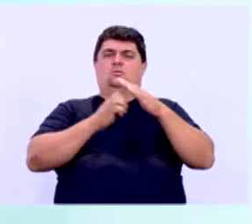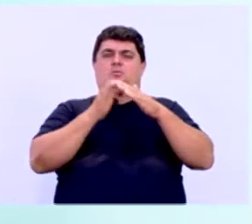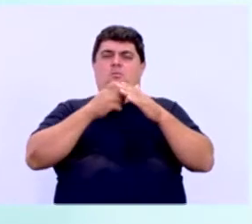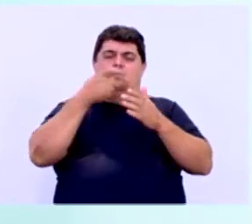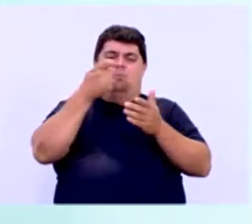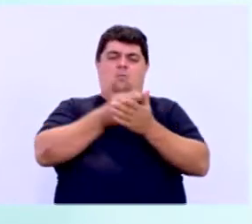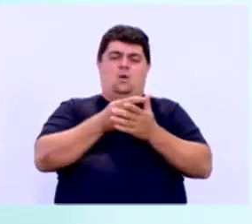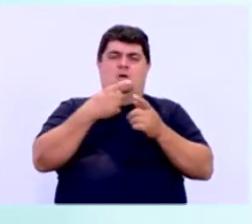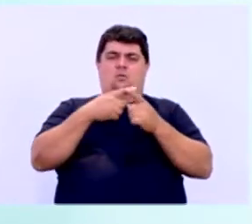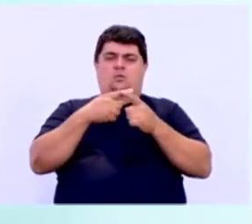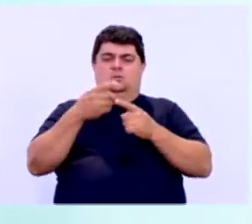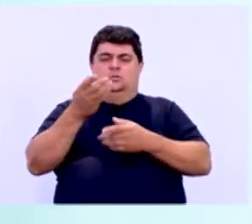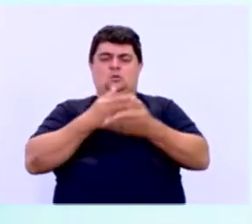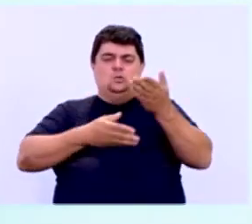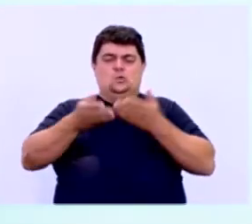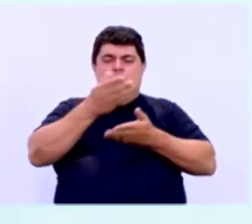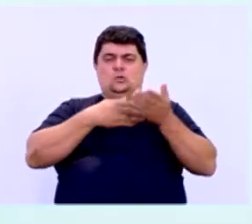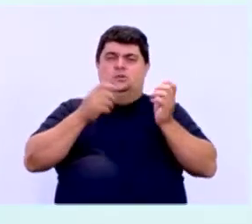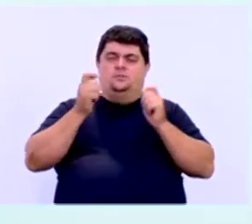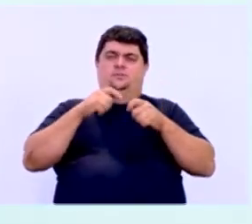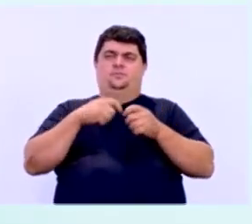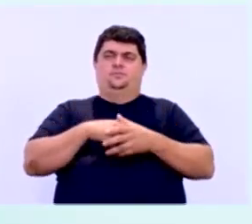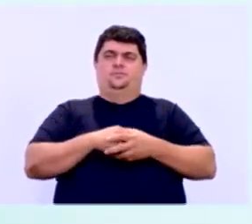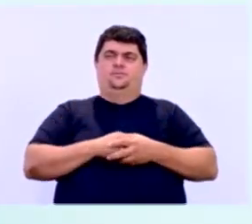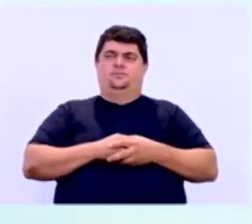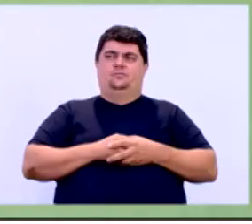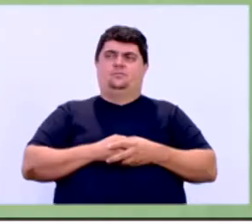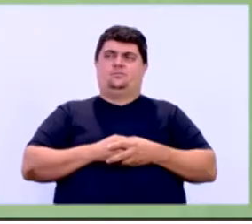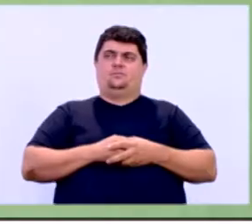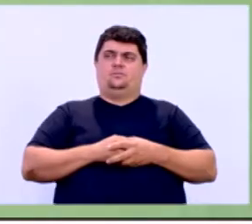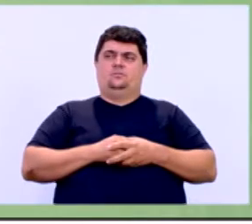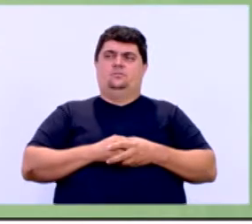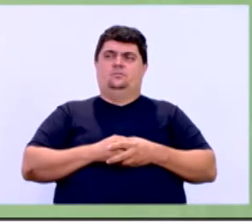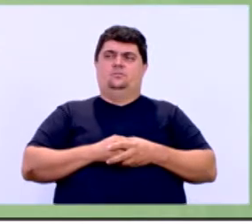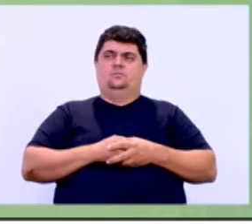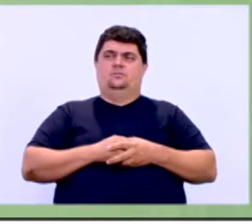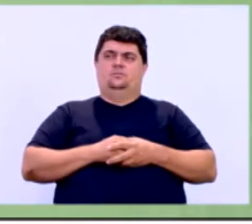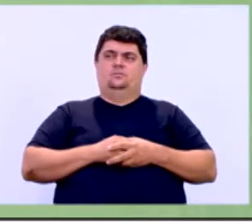para poder movimentar a sua organização, né.